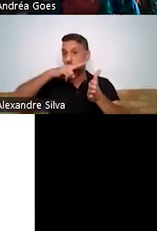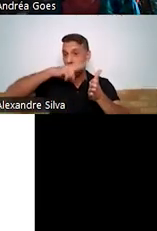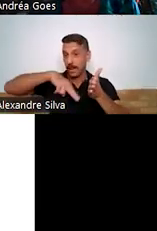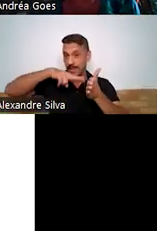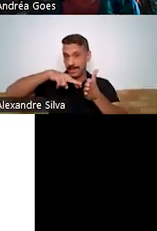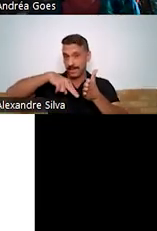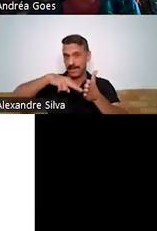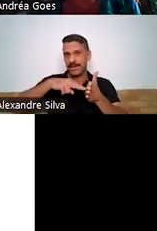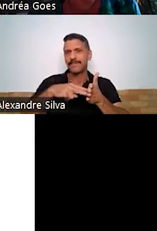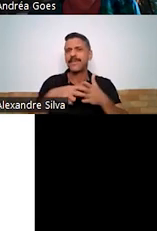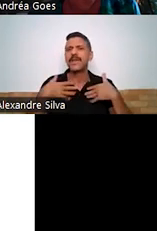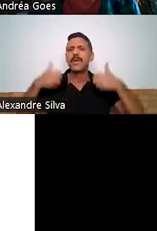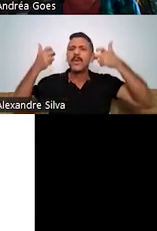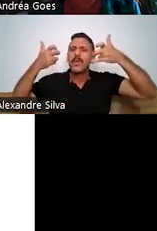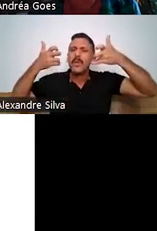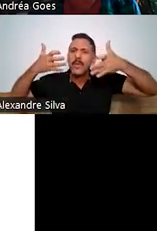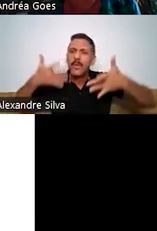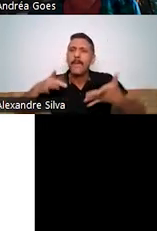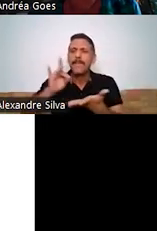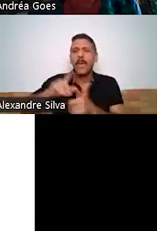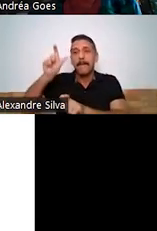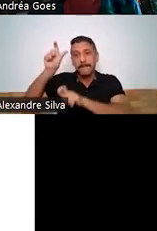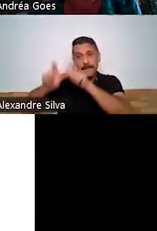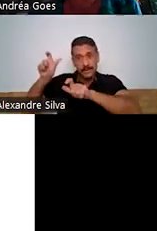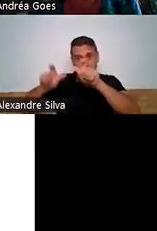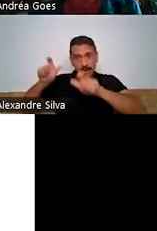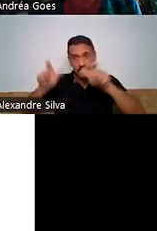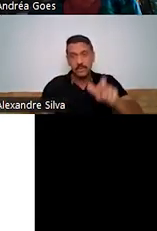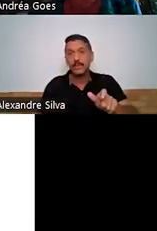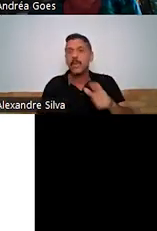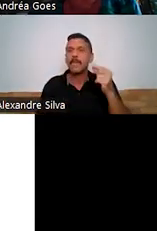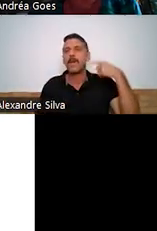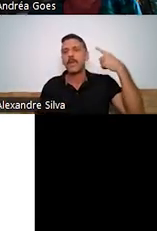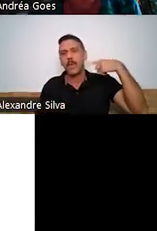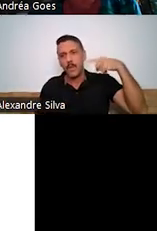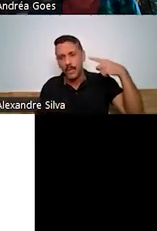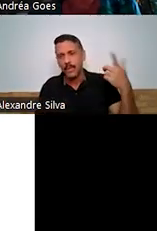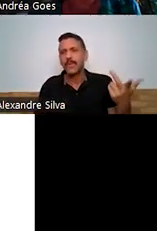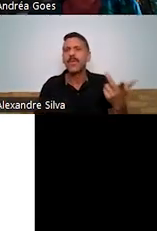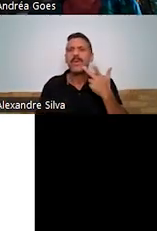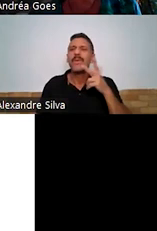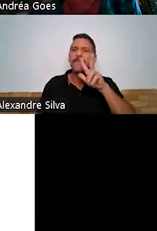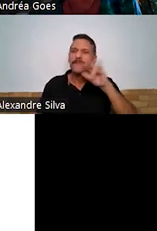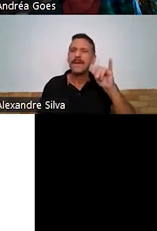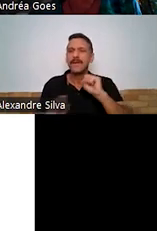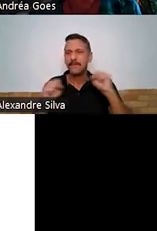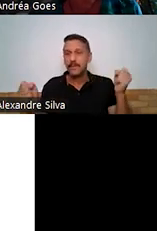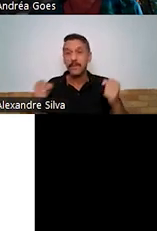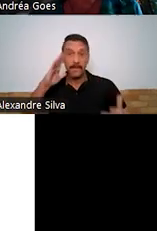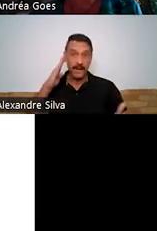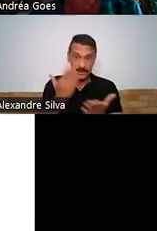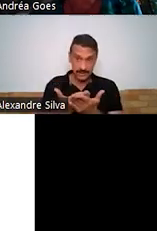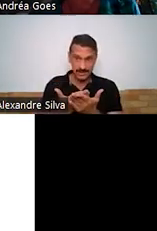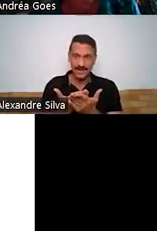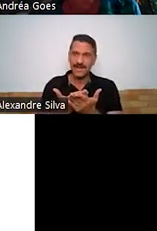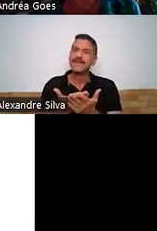ele cria verdadeiros personagens, os mais loucos, os mais impossíveis de se acreditar, e é essa